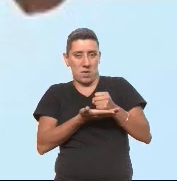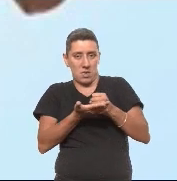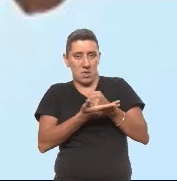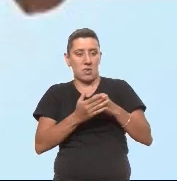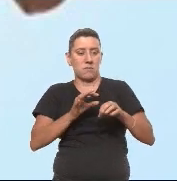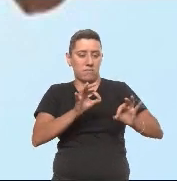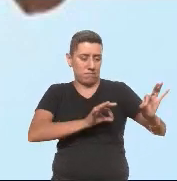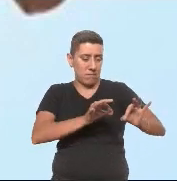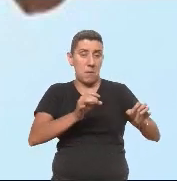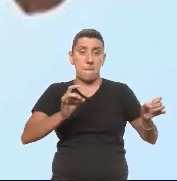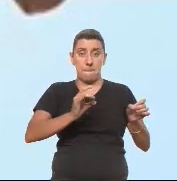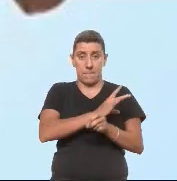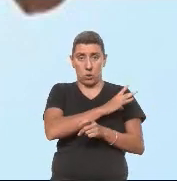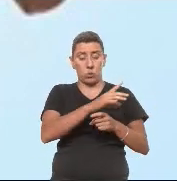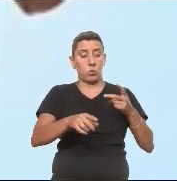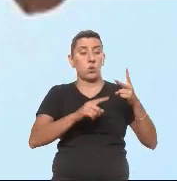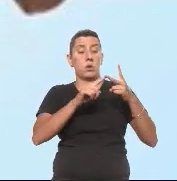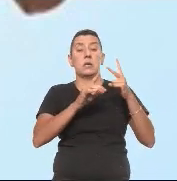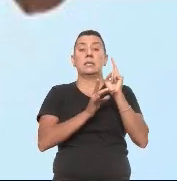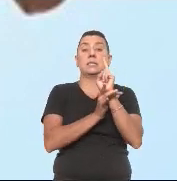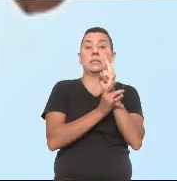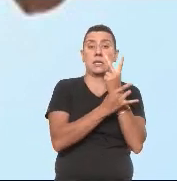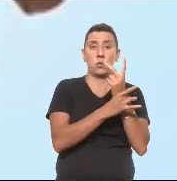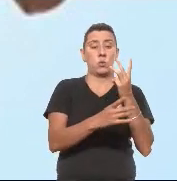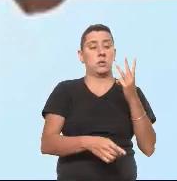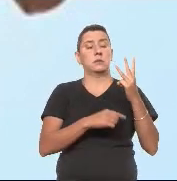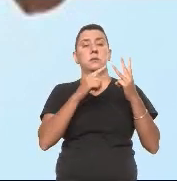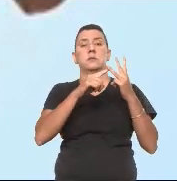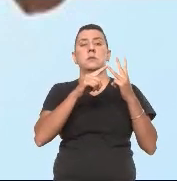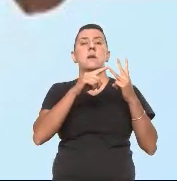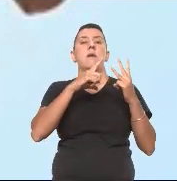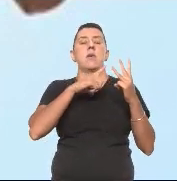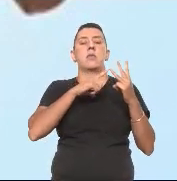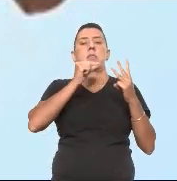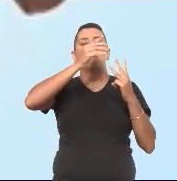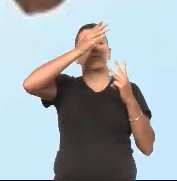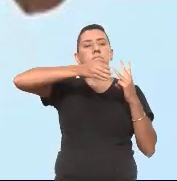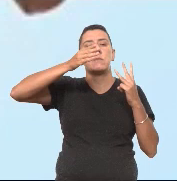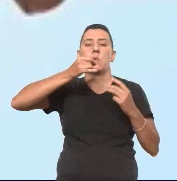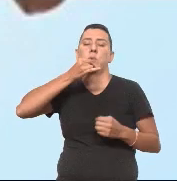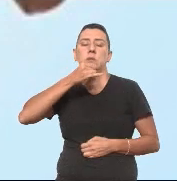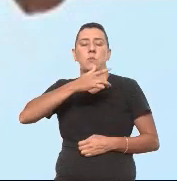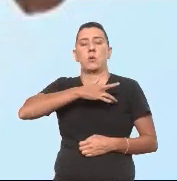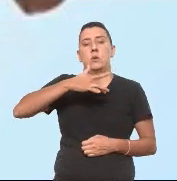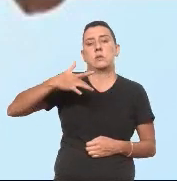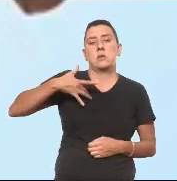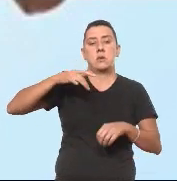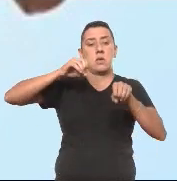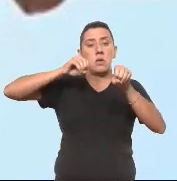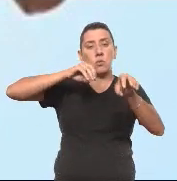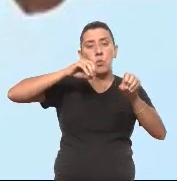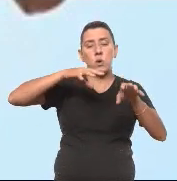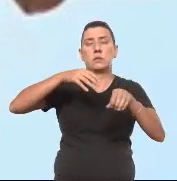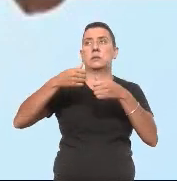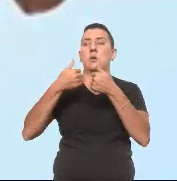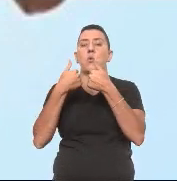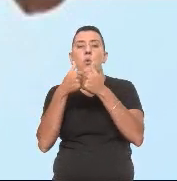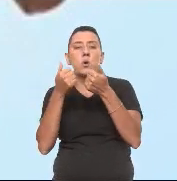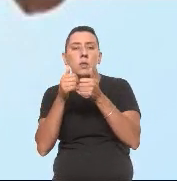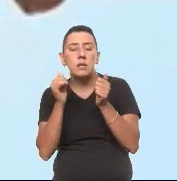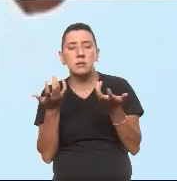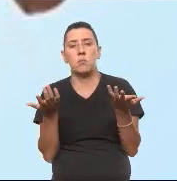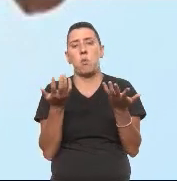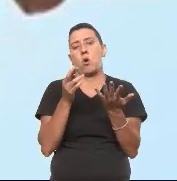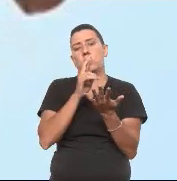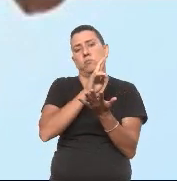segurança eu tenho que ir para digitalização das verticais aqui eu tô falando de saúde tô falando de habitação tô falando de transporte e